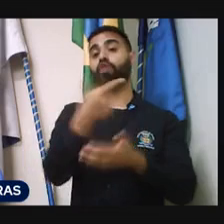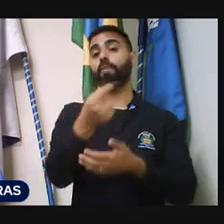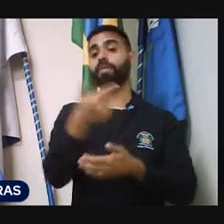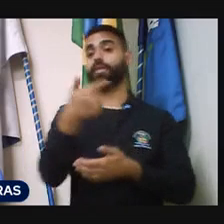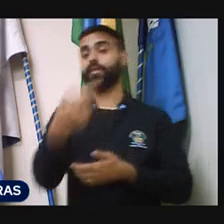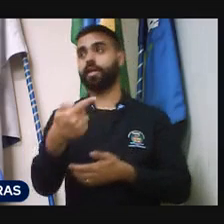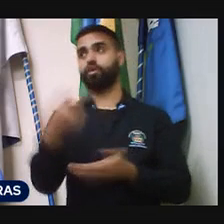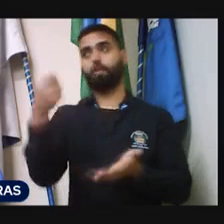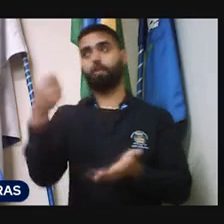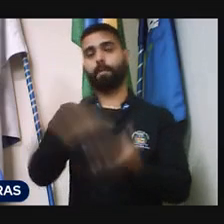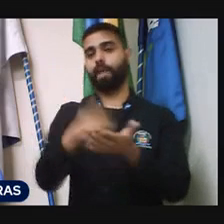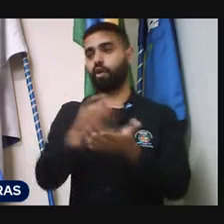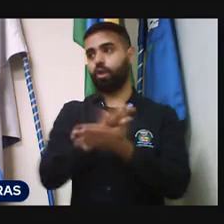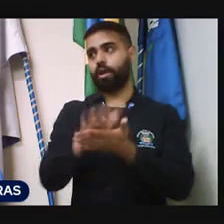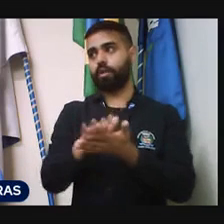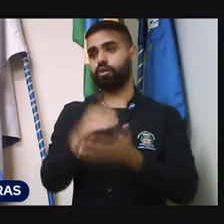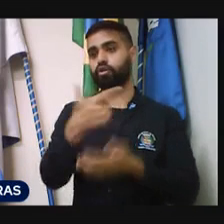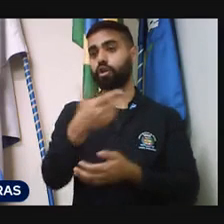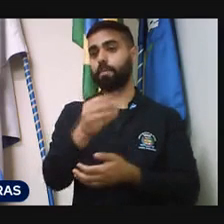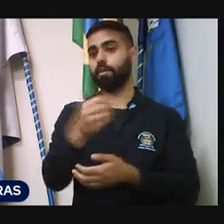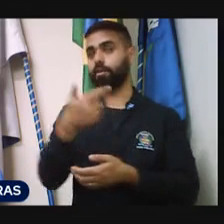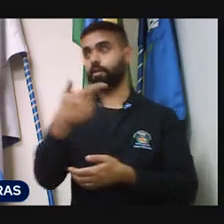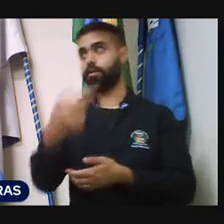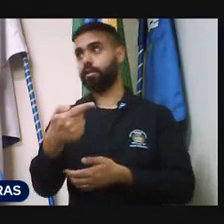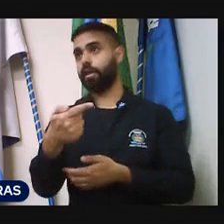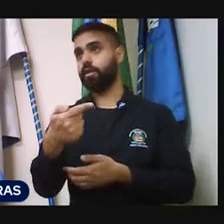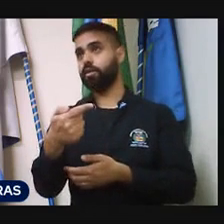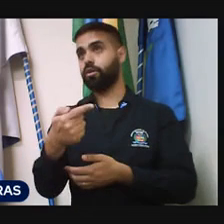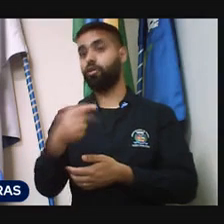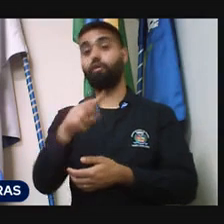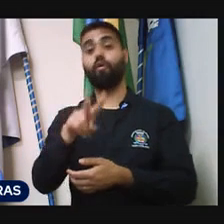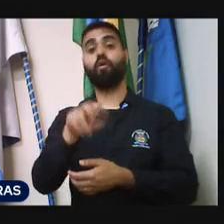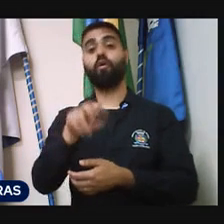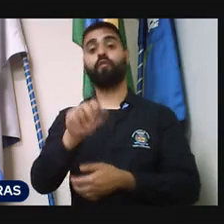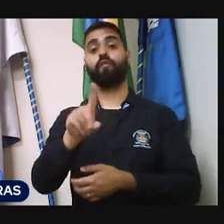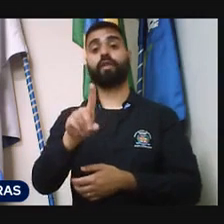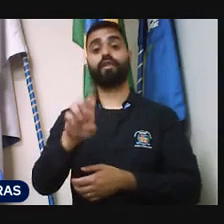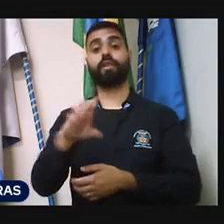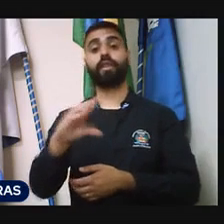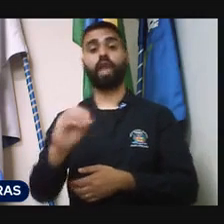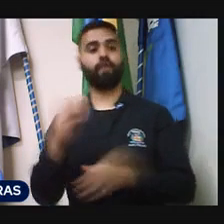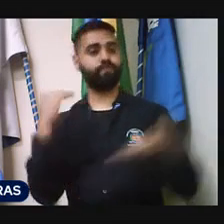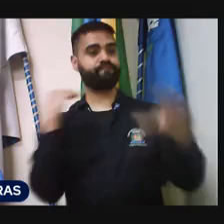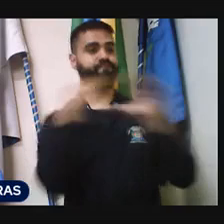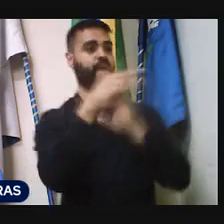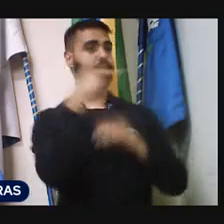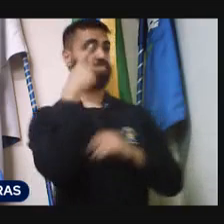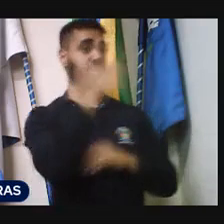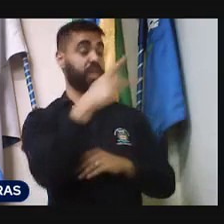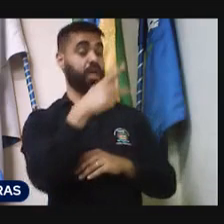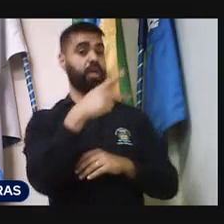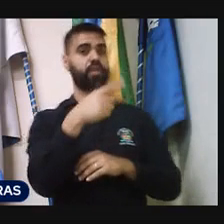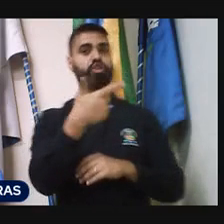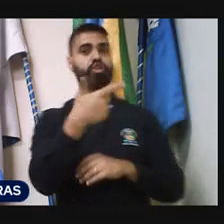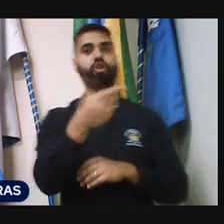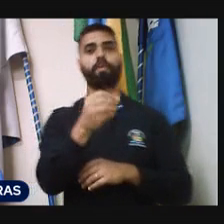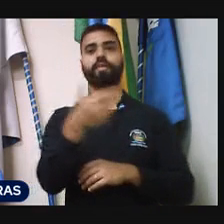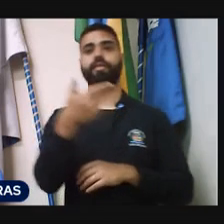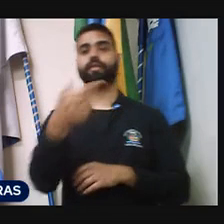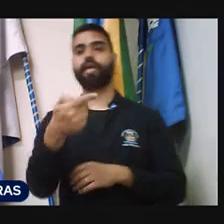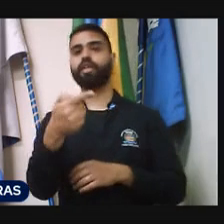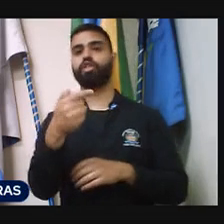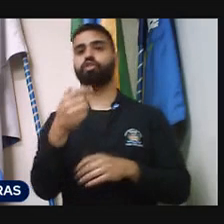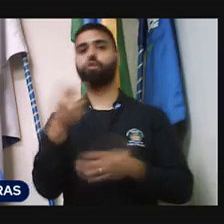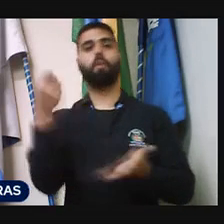nada em 2017 um badeco para enviar o Senhor por escrito de 2017 a câmera não